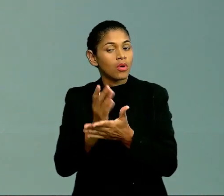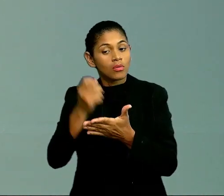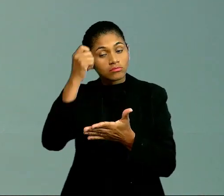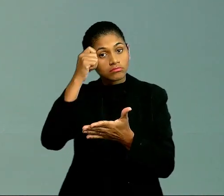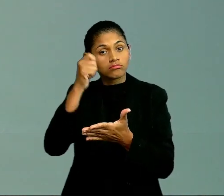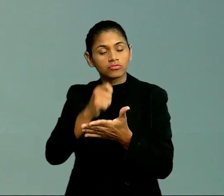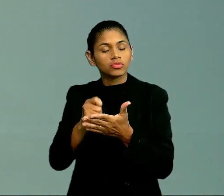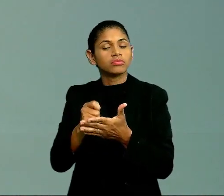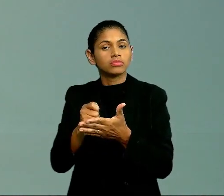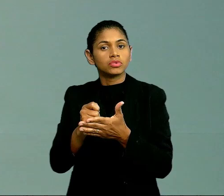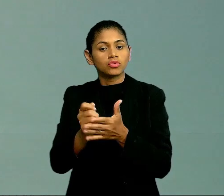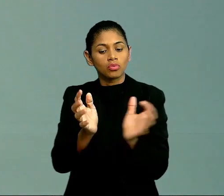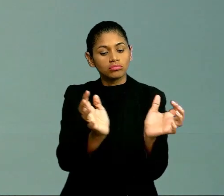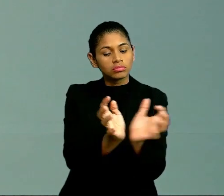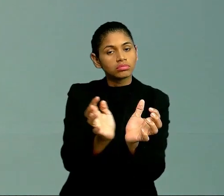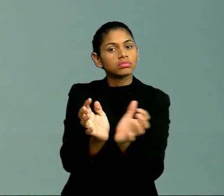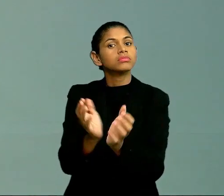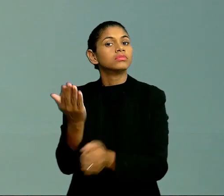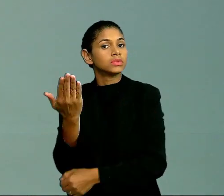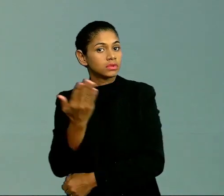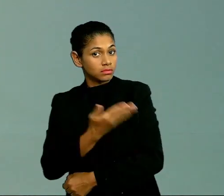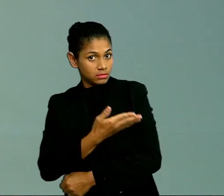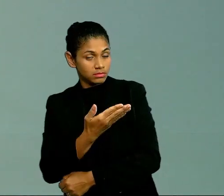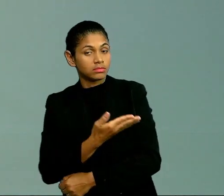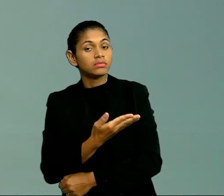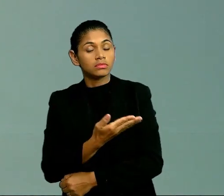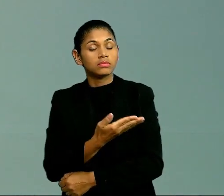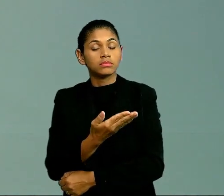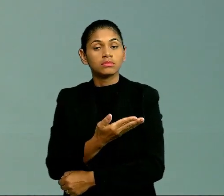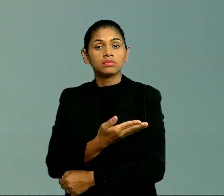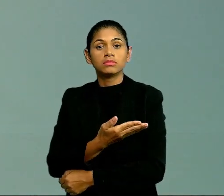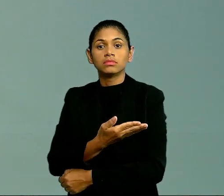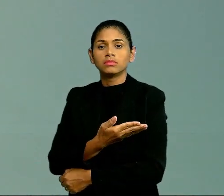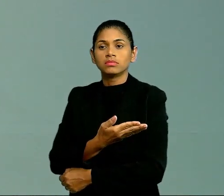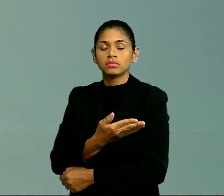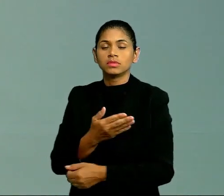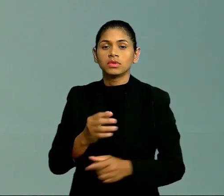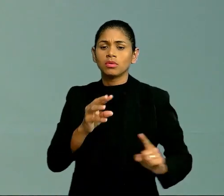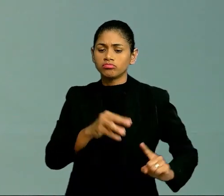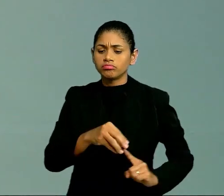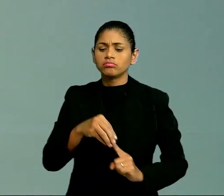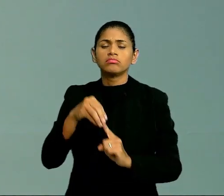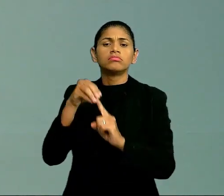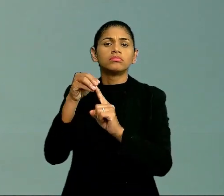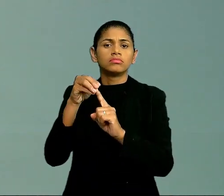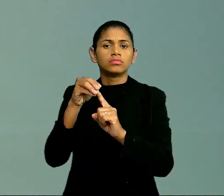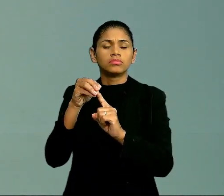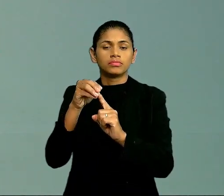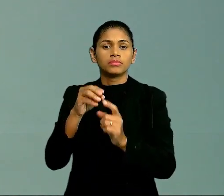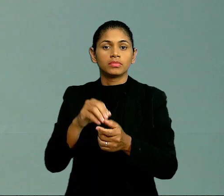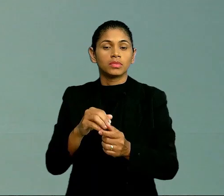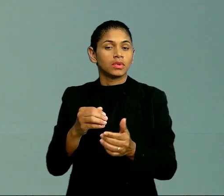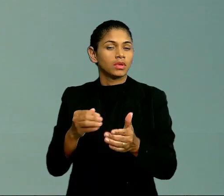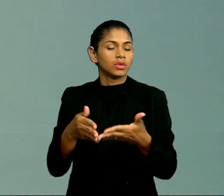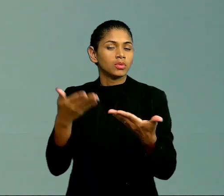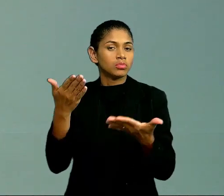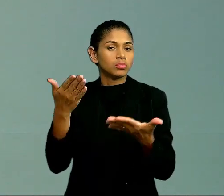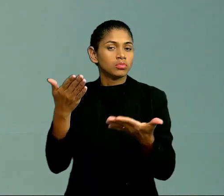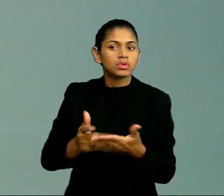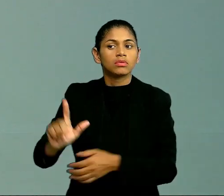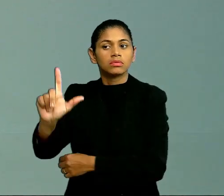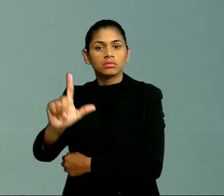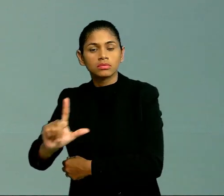de amizade dele, tá? Não só, mas por alguns reconhecimentos que ele tem de produção literária,